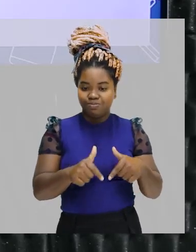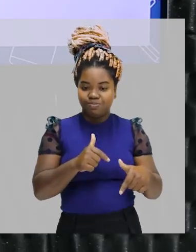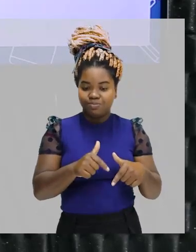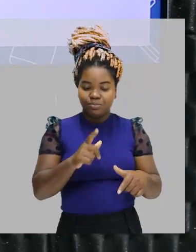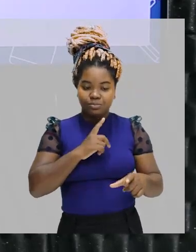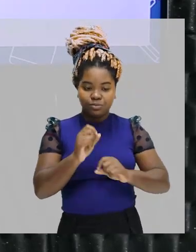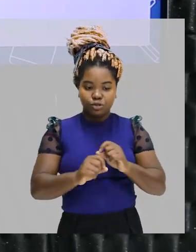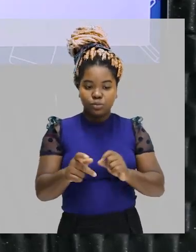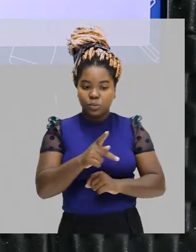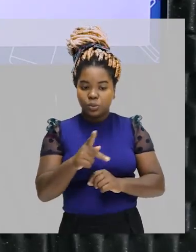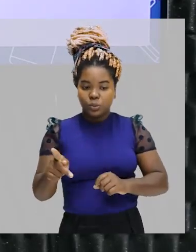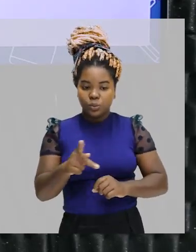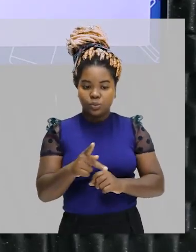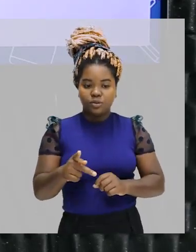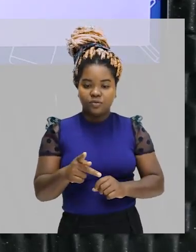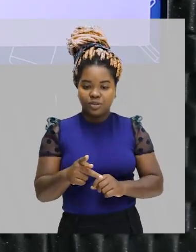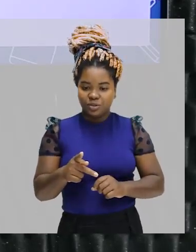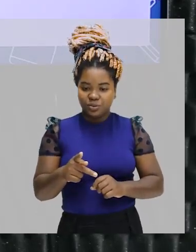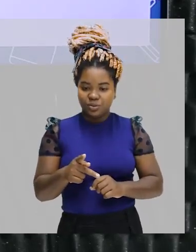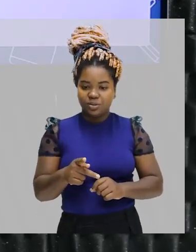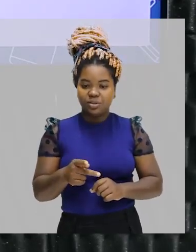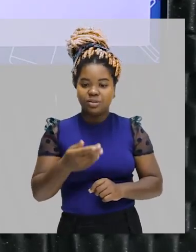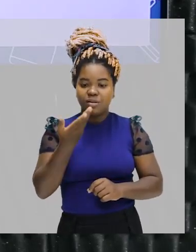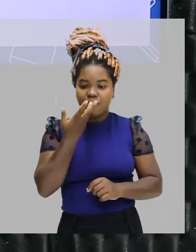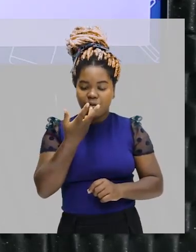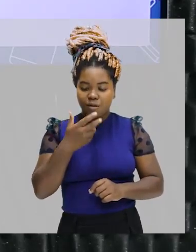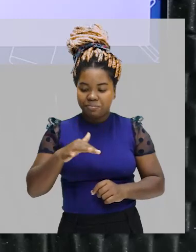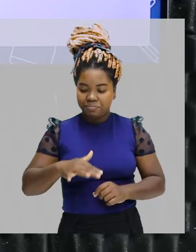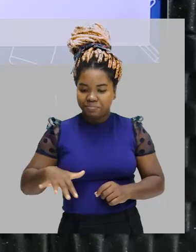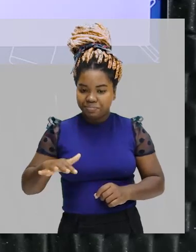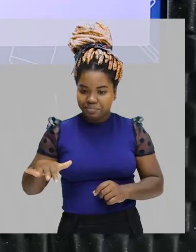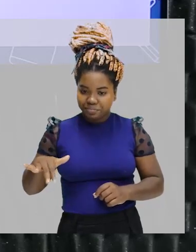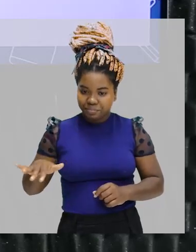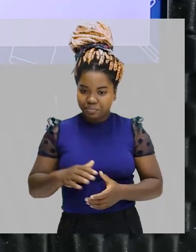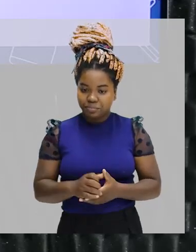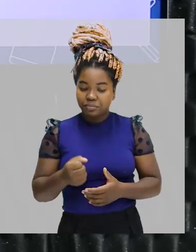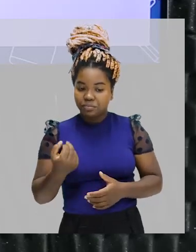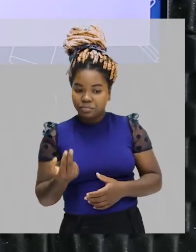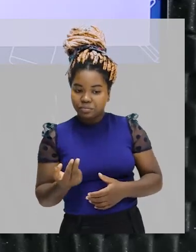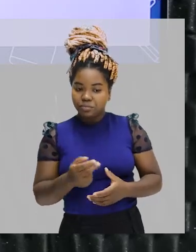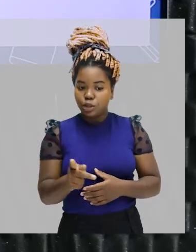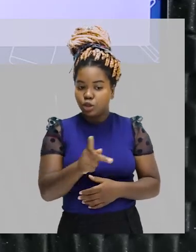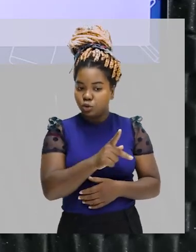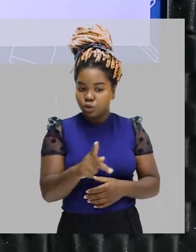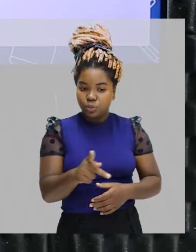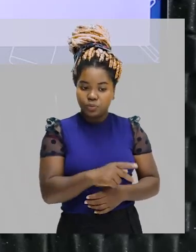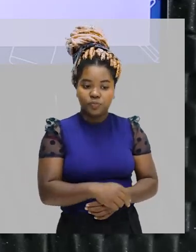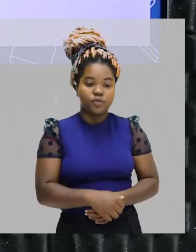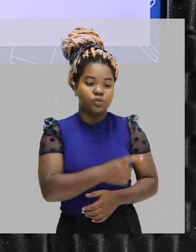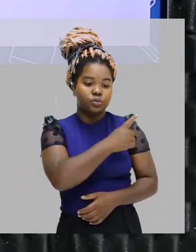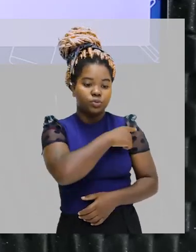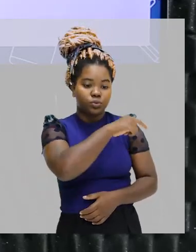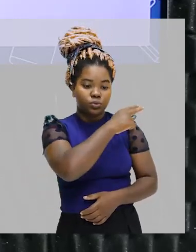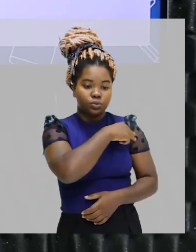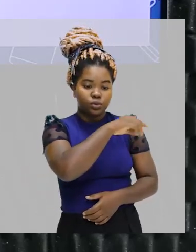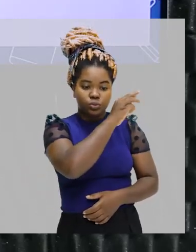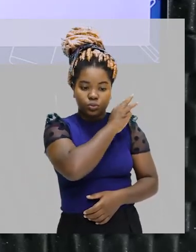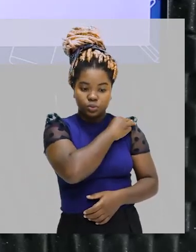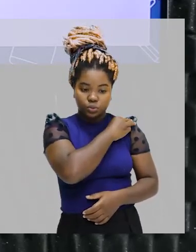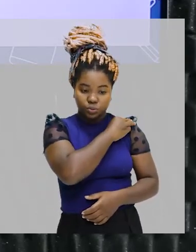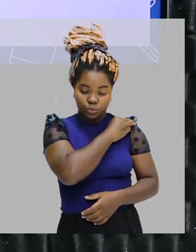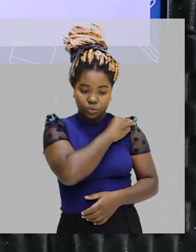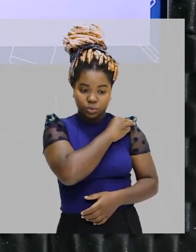infantil, high school teachers, ou os professores do ensino médio. Tem também principals,